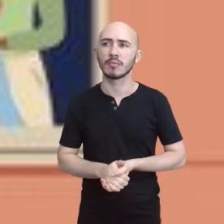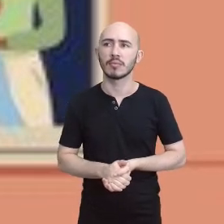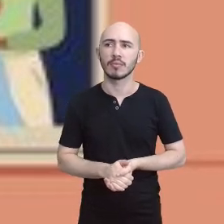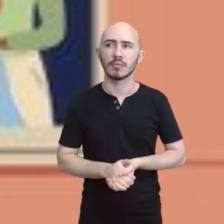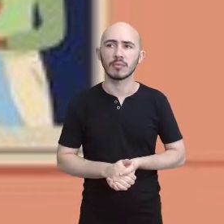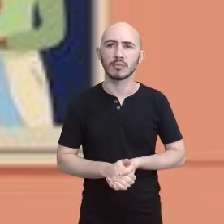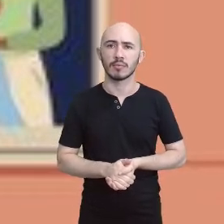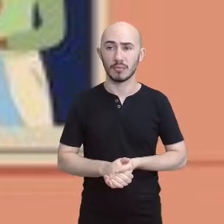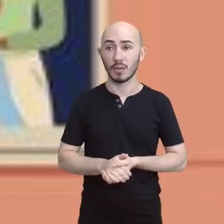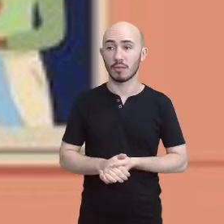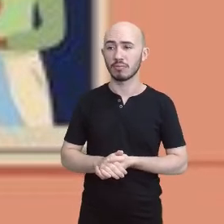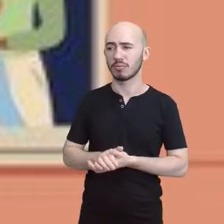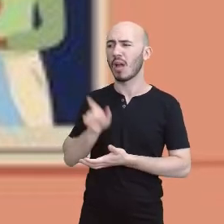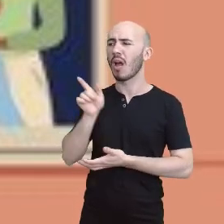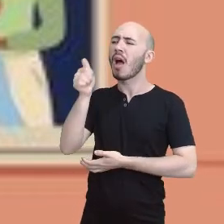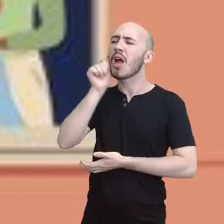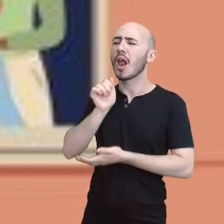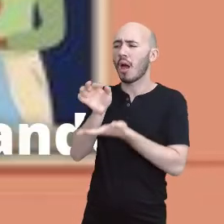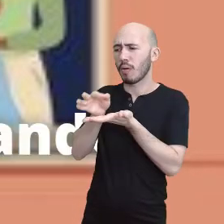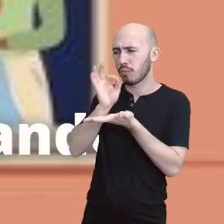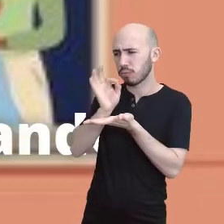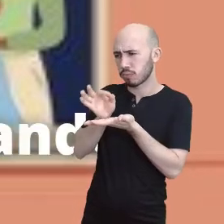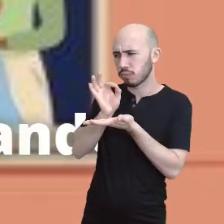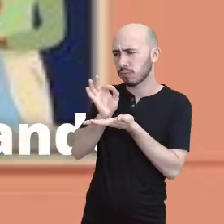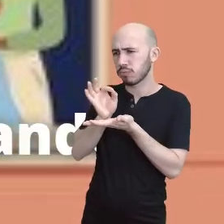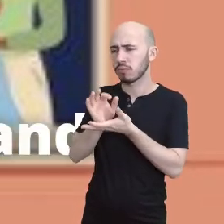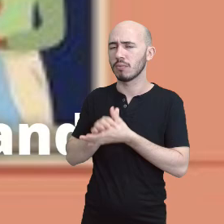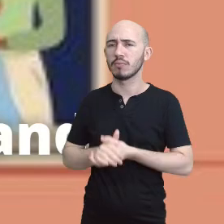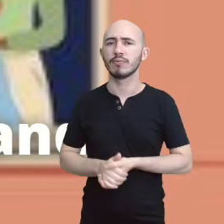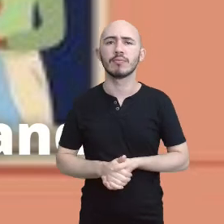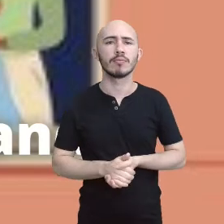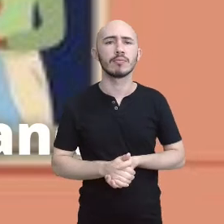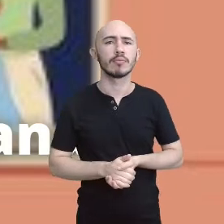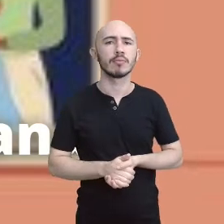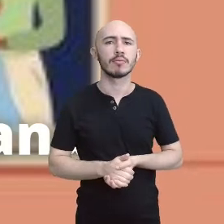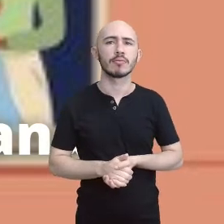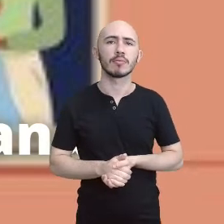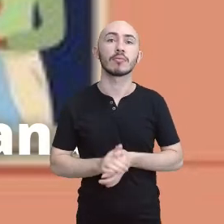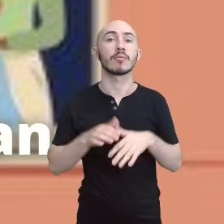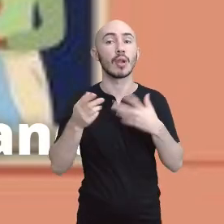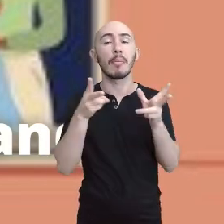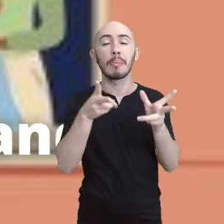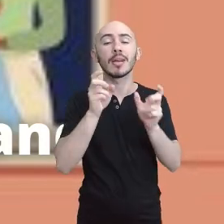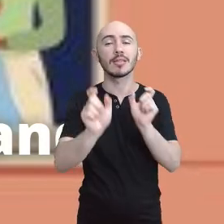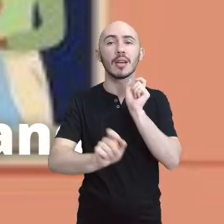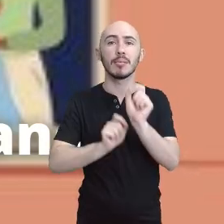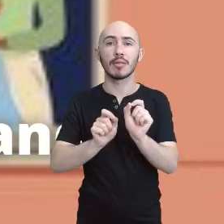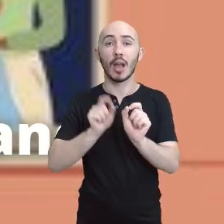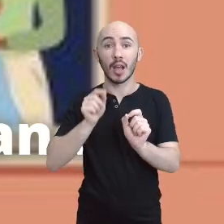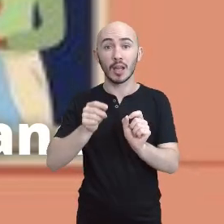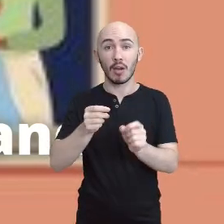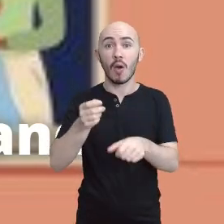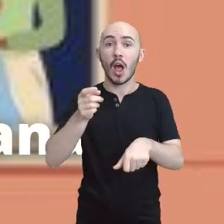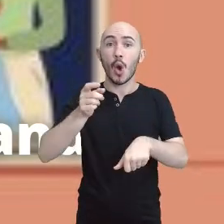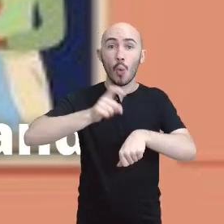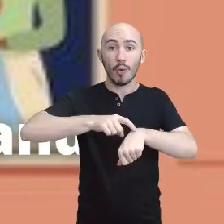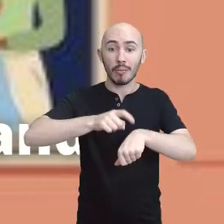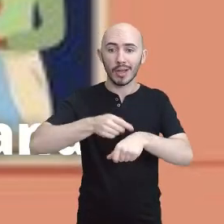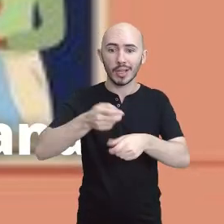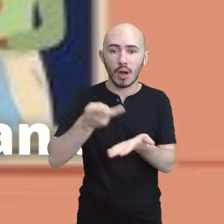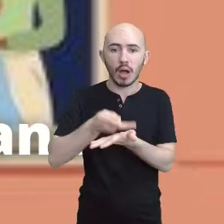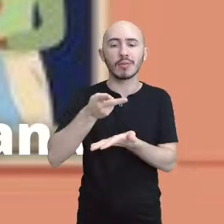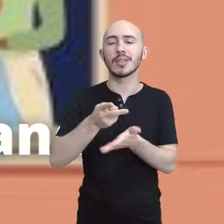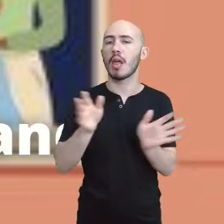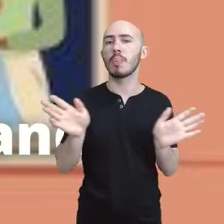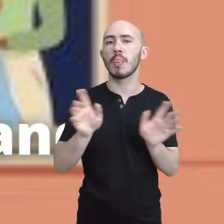tomando café? She's drinking coffee. Então, perceba, não é o que está acontecendo no momento. A gente está falando